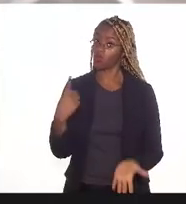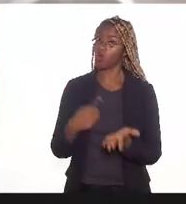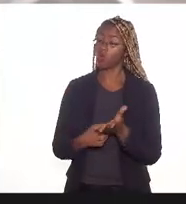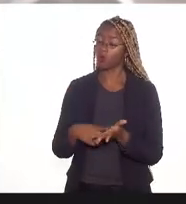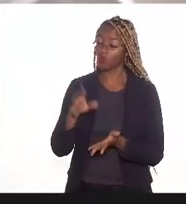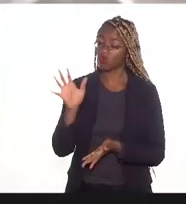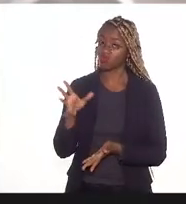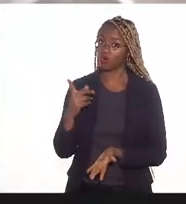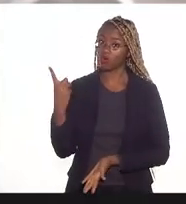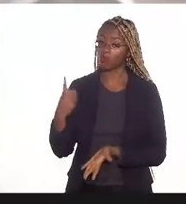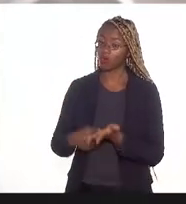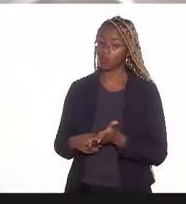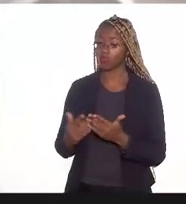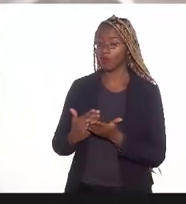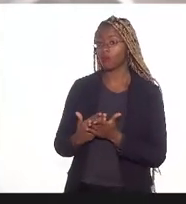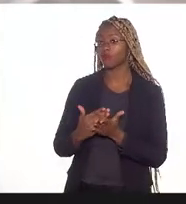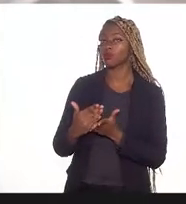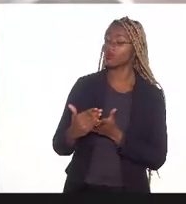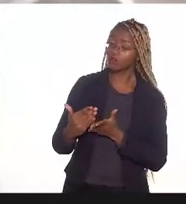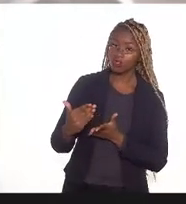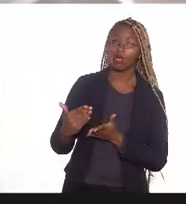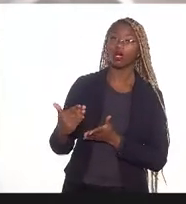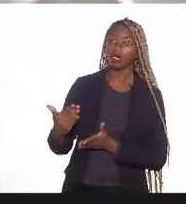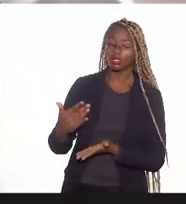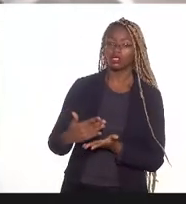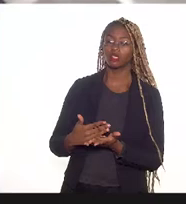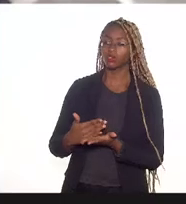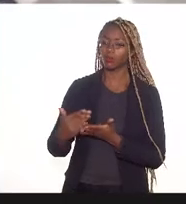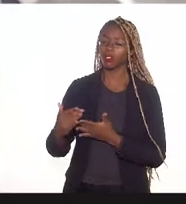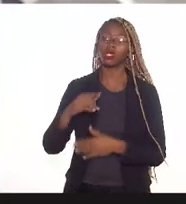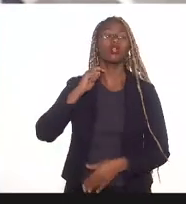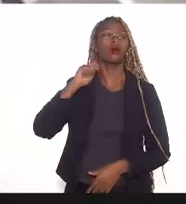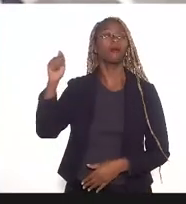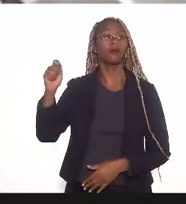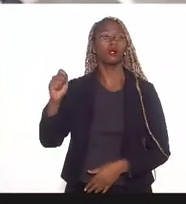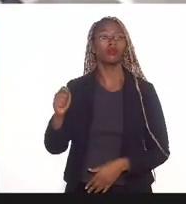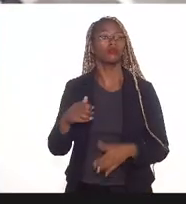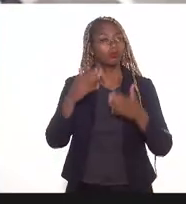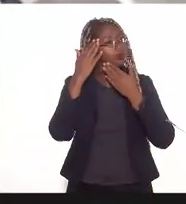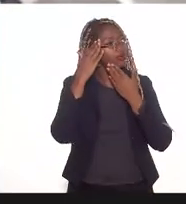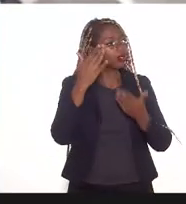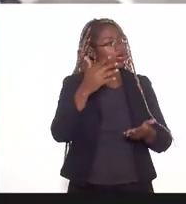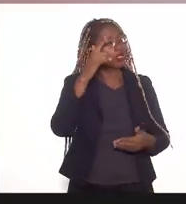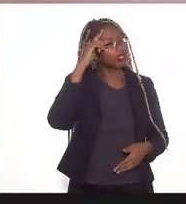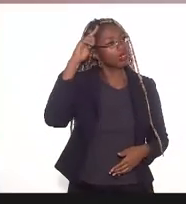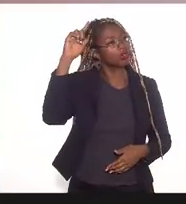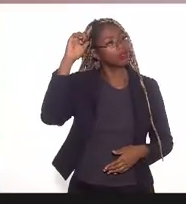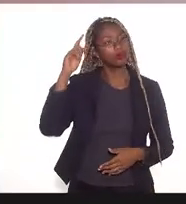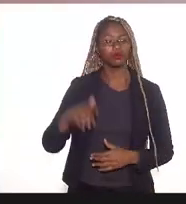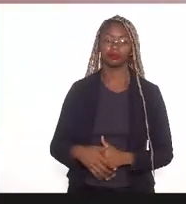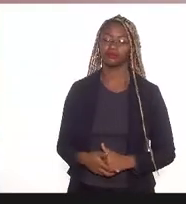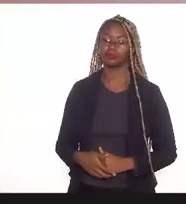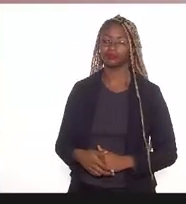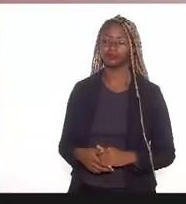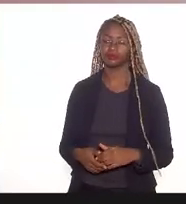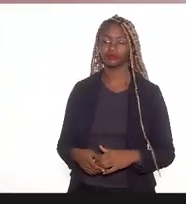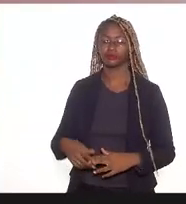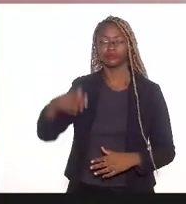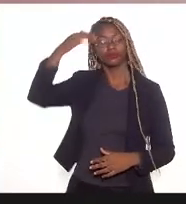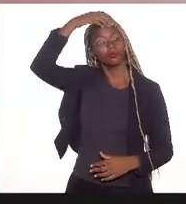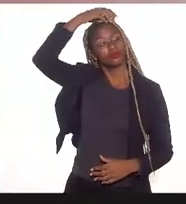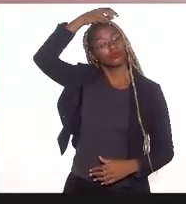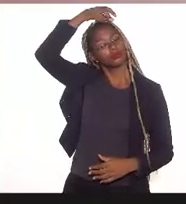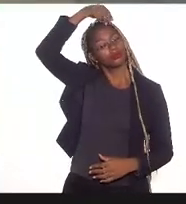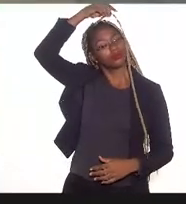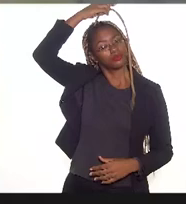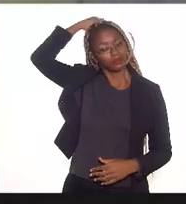o início do Supera Rio seria no início do mês de abril. Obrigada, deputado Luiz Paulo. Pois não. Vamos